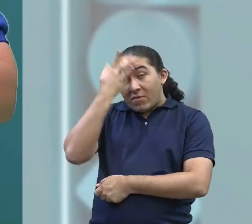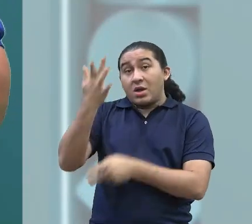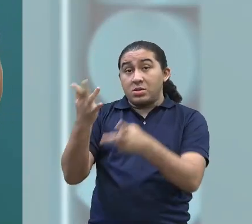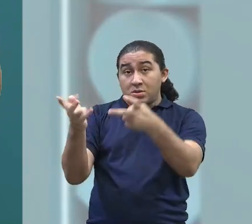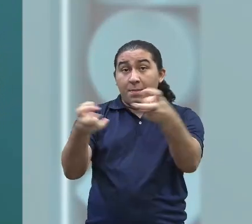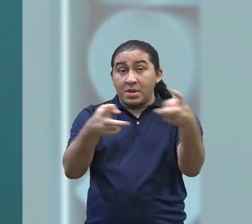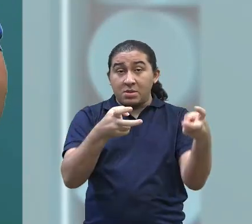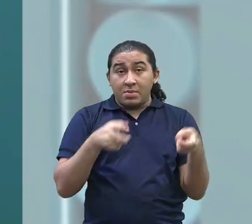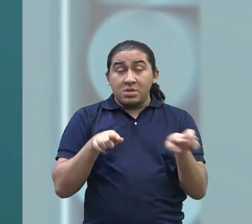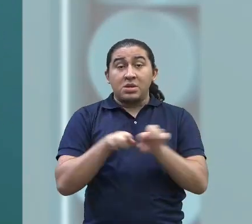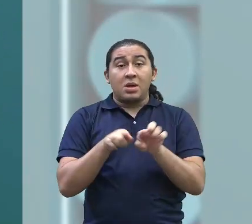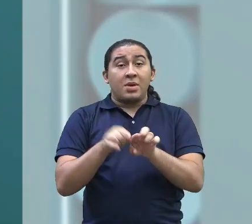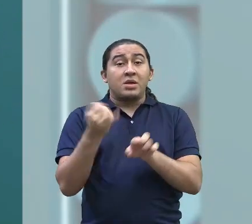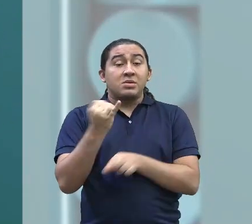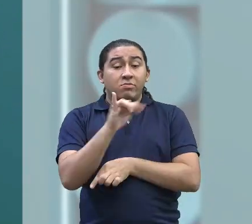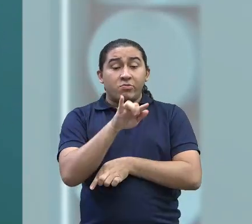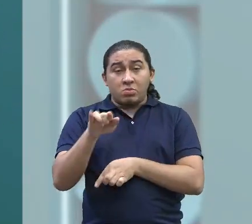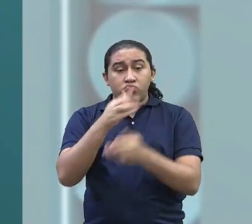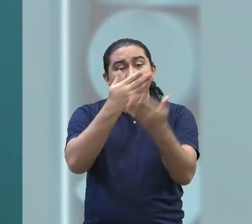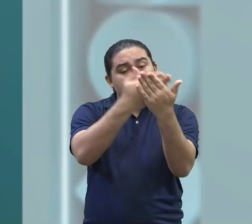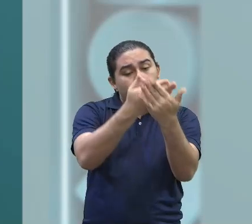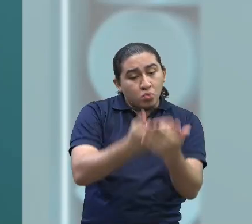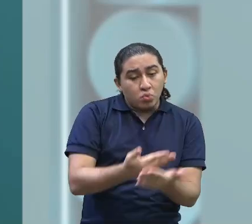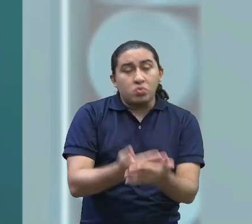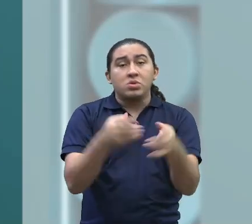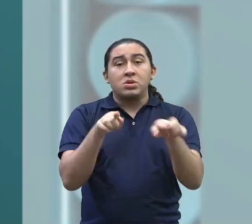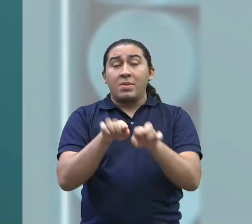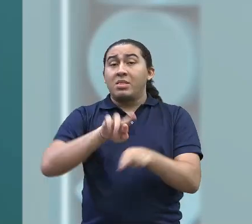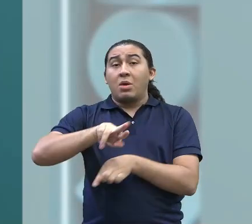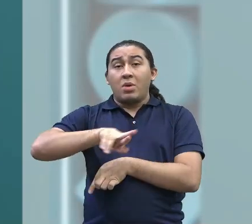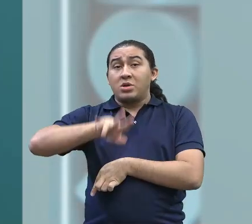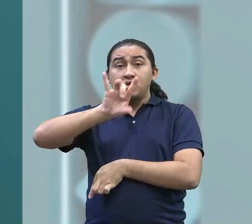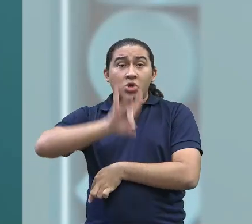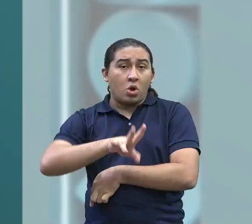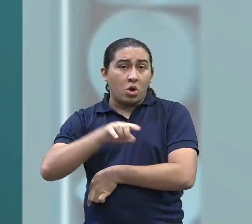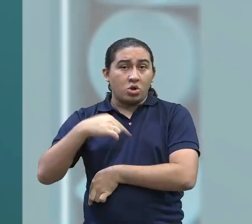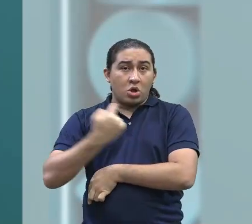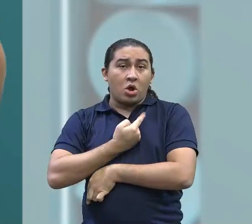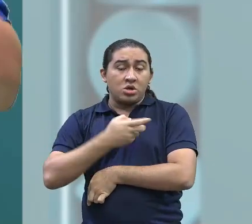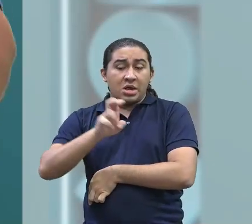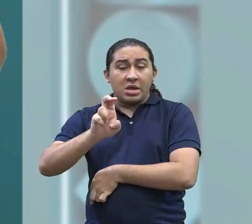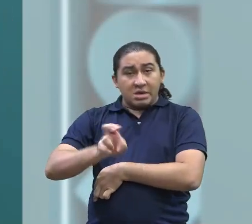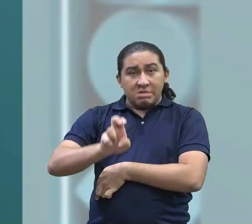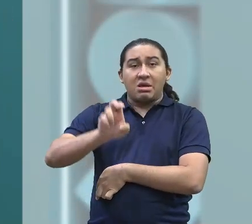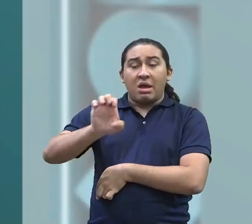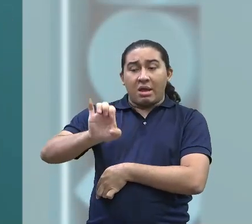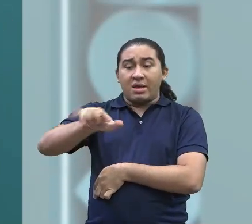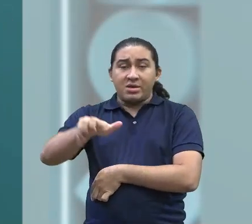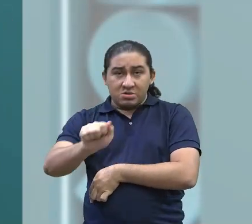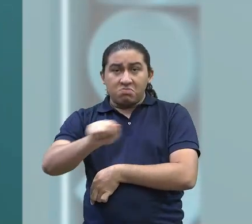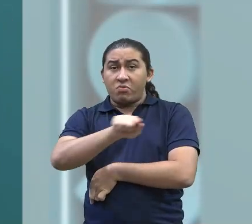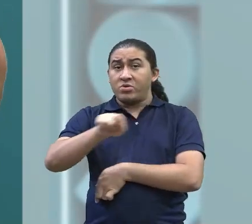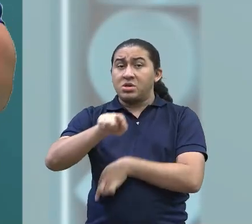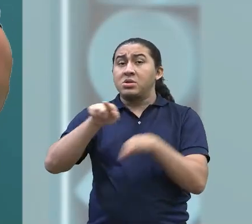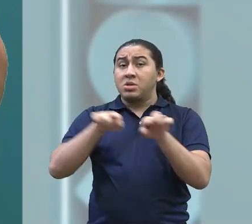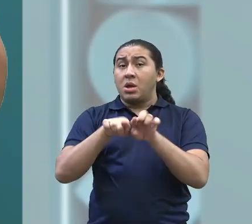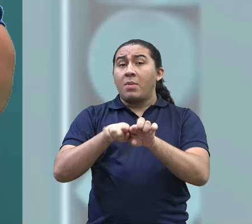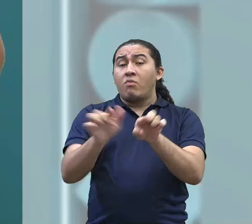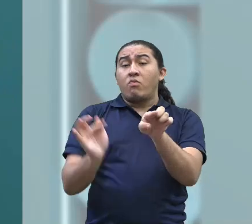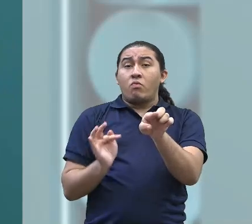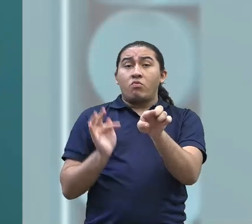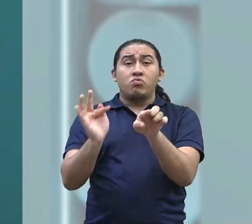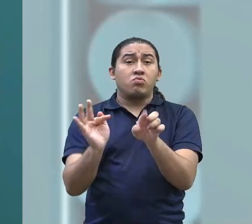dos estudos, não somente da nossa fase, da quinta fase, mas vocês verão ainda